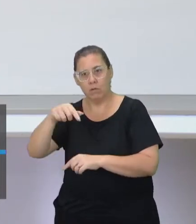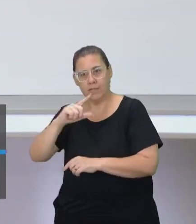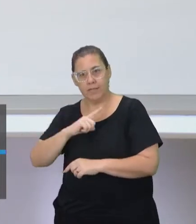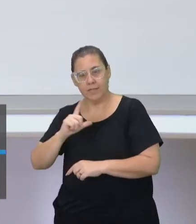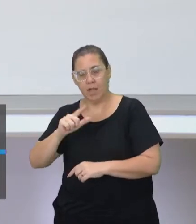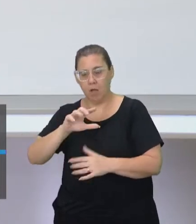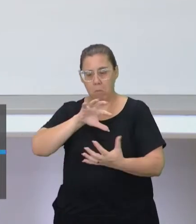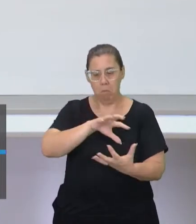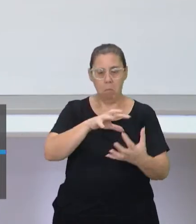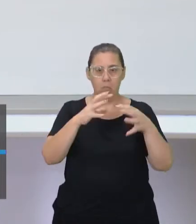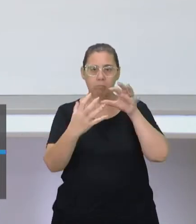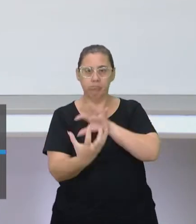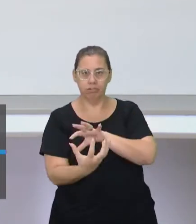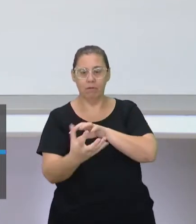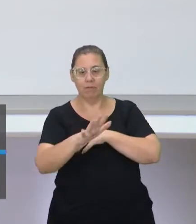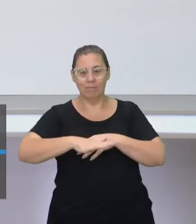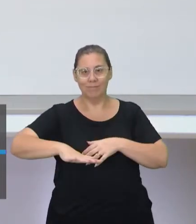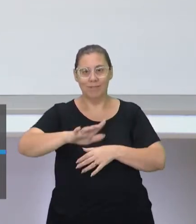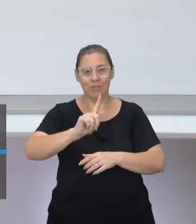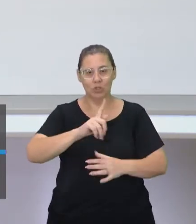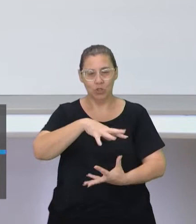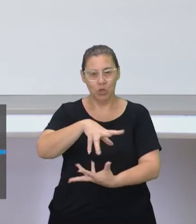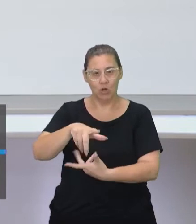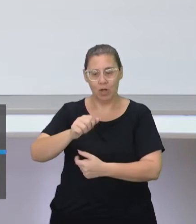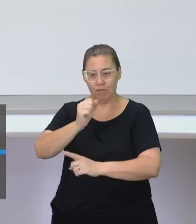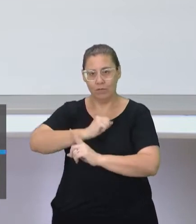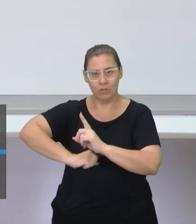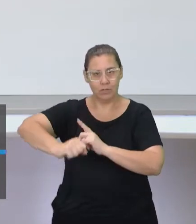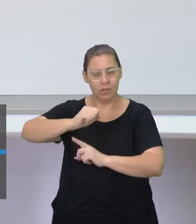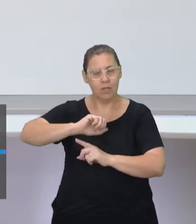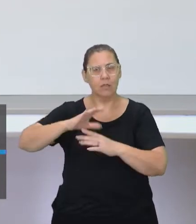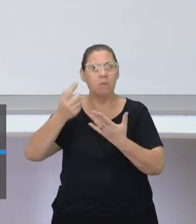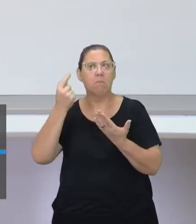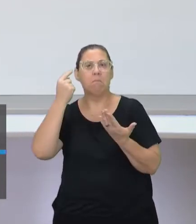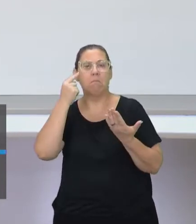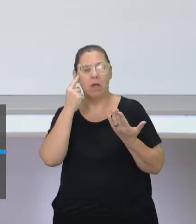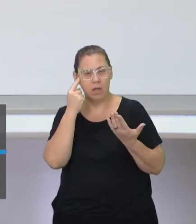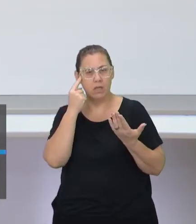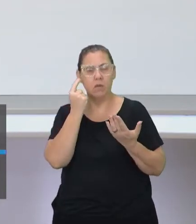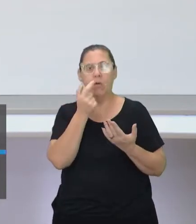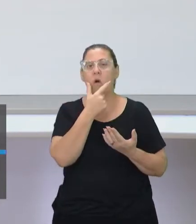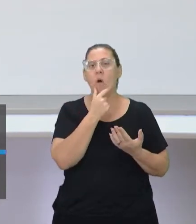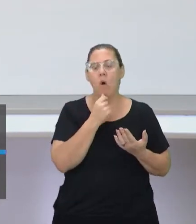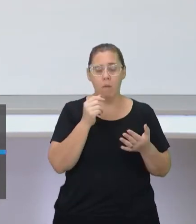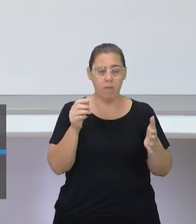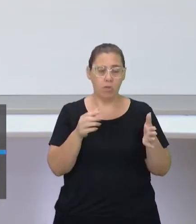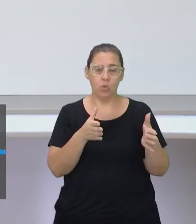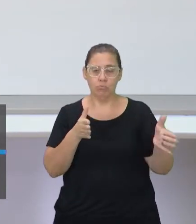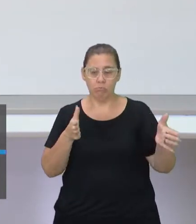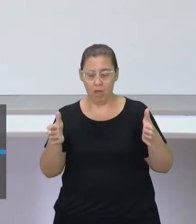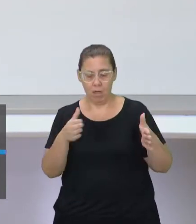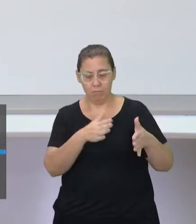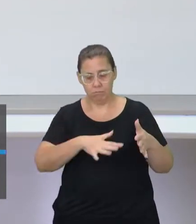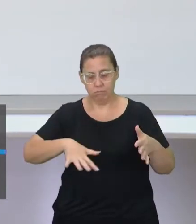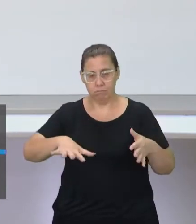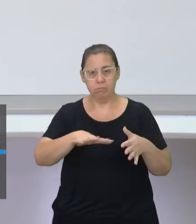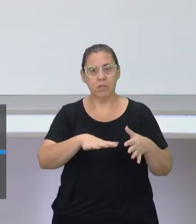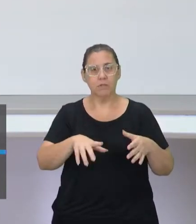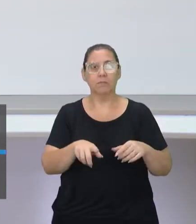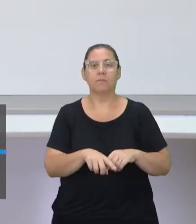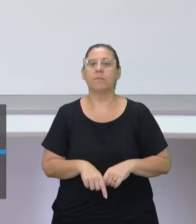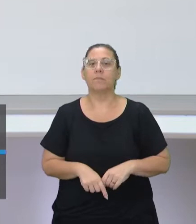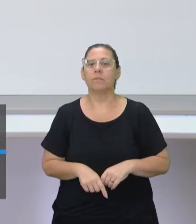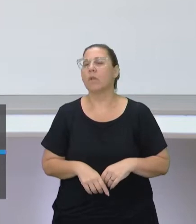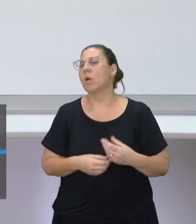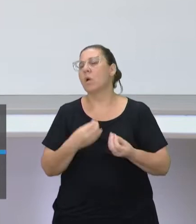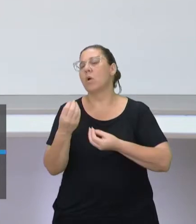que é transformações do espaço geográfico e sociedade. Então, a gente vai pensar aqui o homem no tempo e vamos pensar o homem no espaço